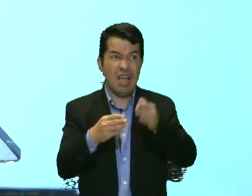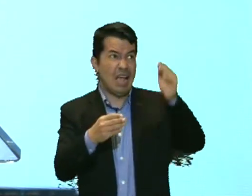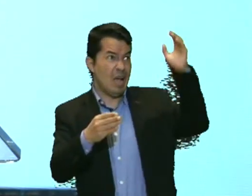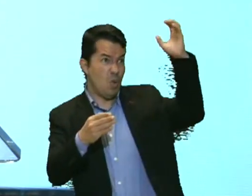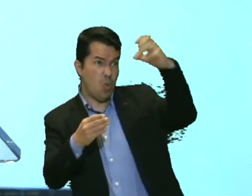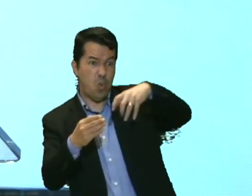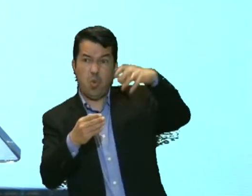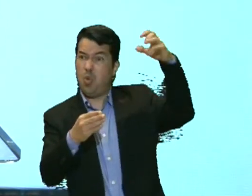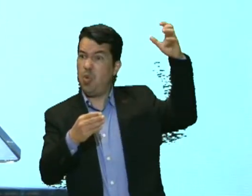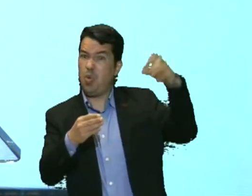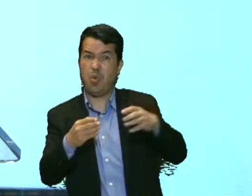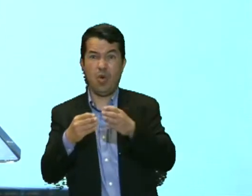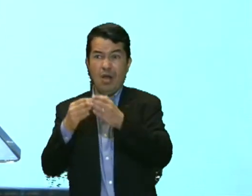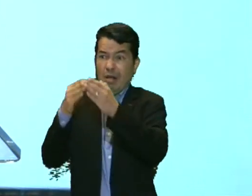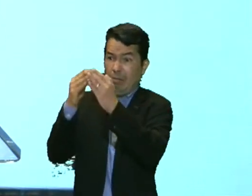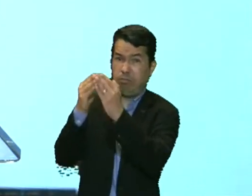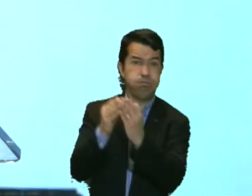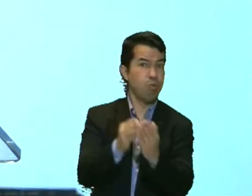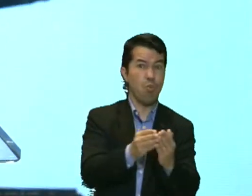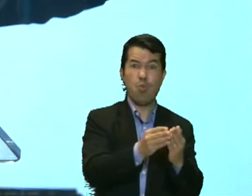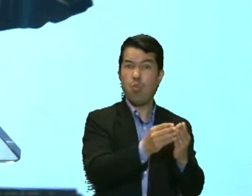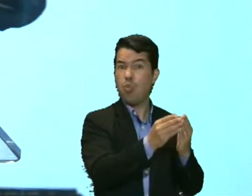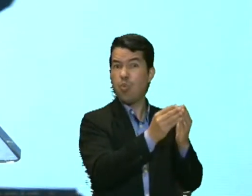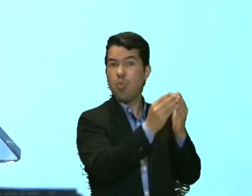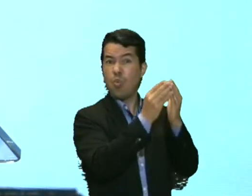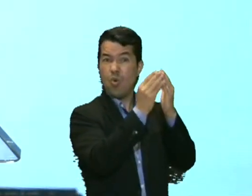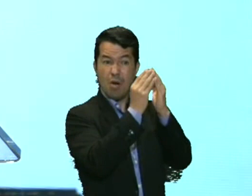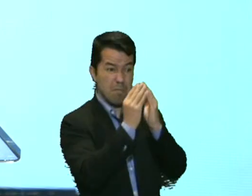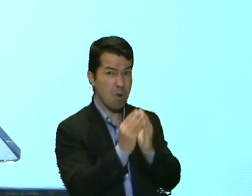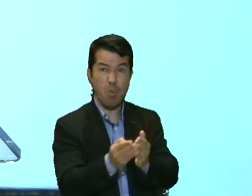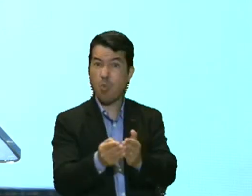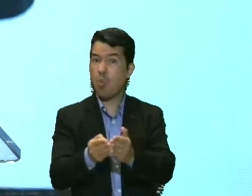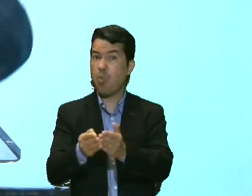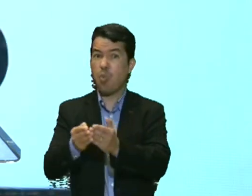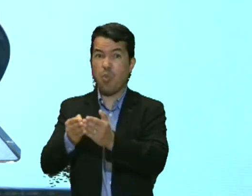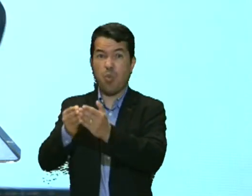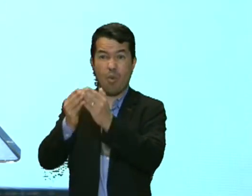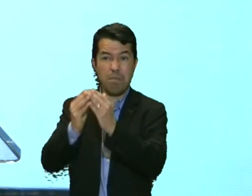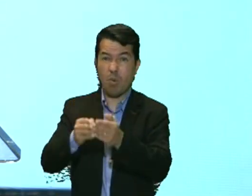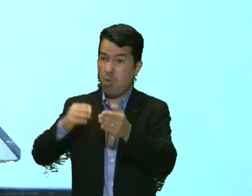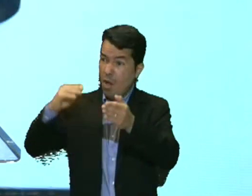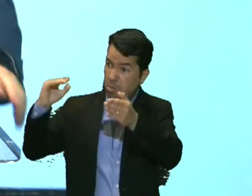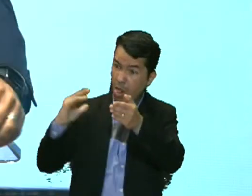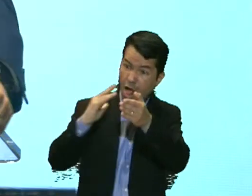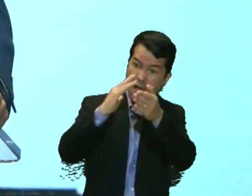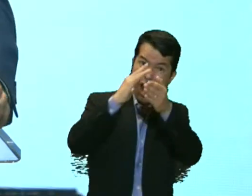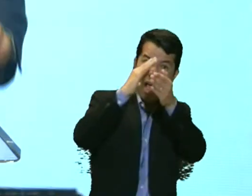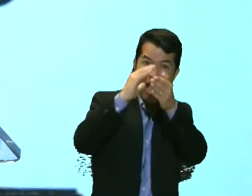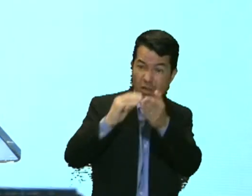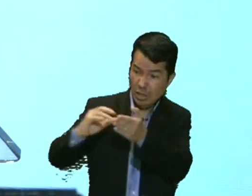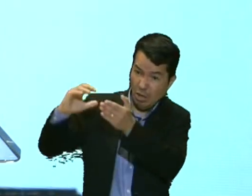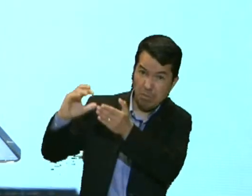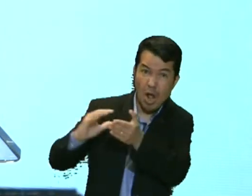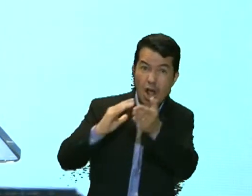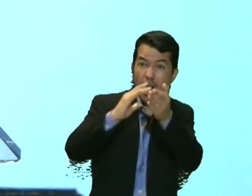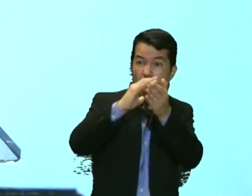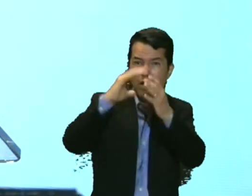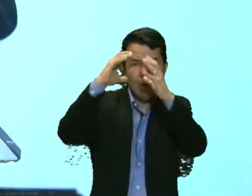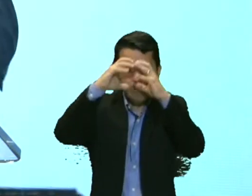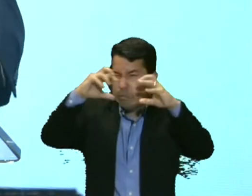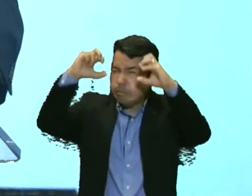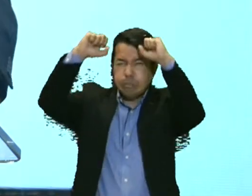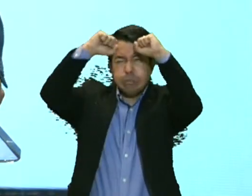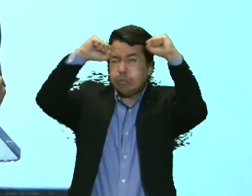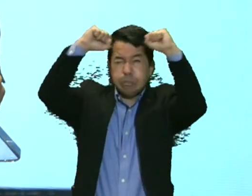navio, aquele barco enorme se perder no meio daquela imensidão do mar, daquela escuridão, e não saber mais para